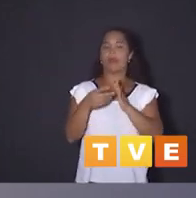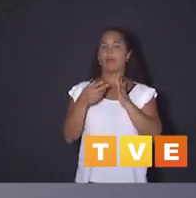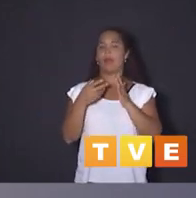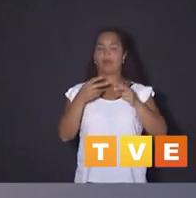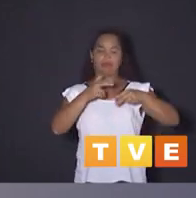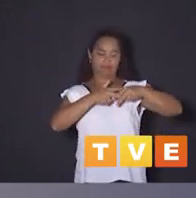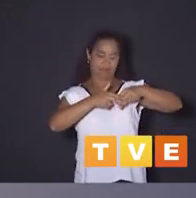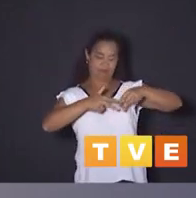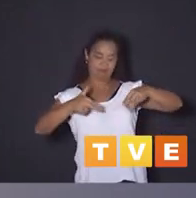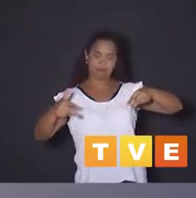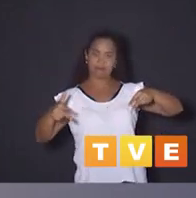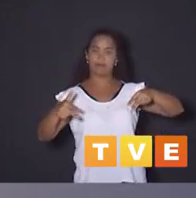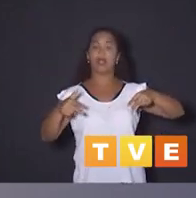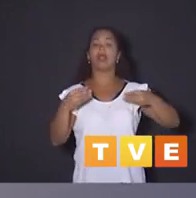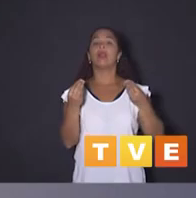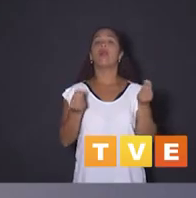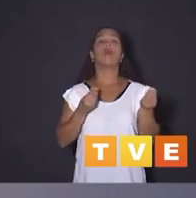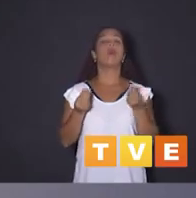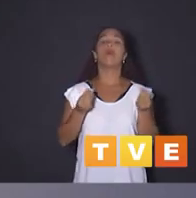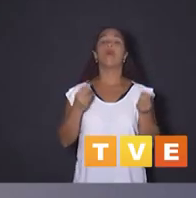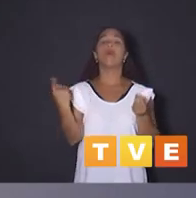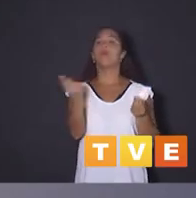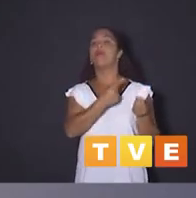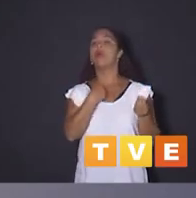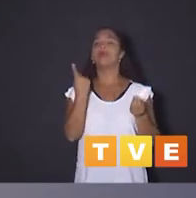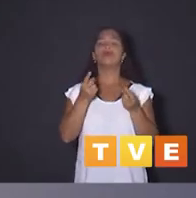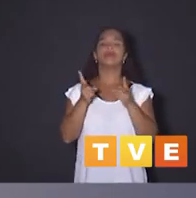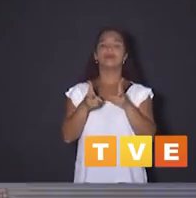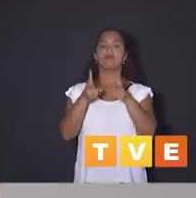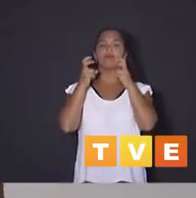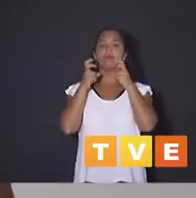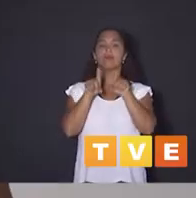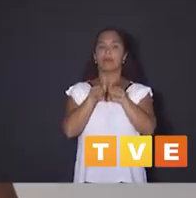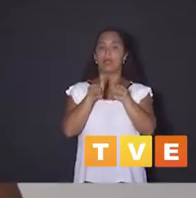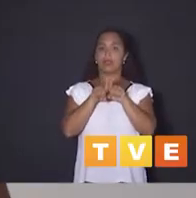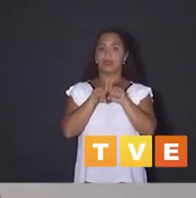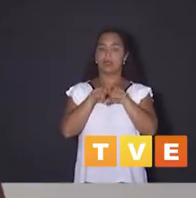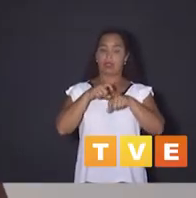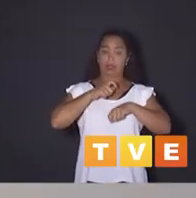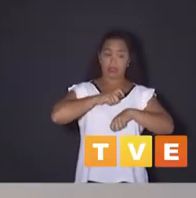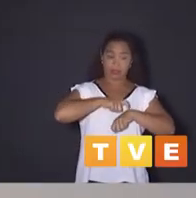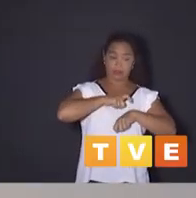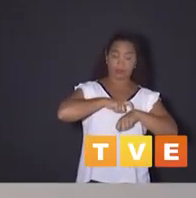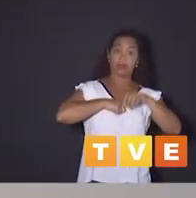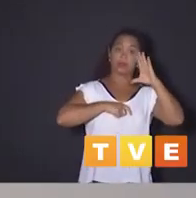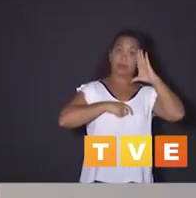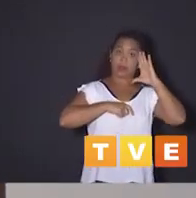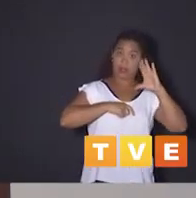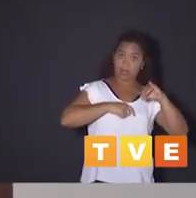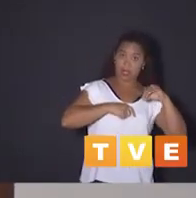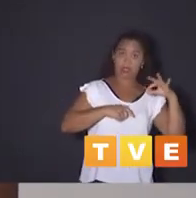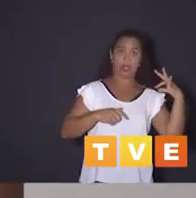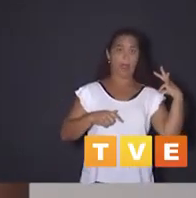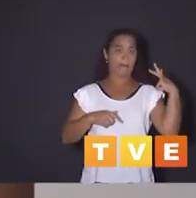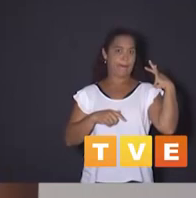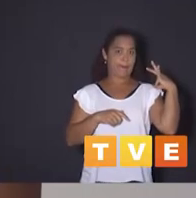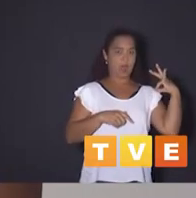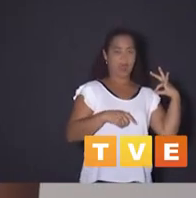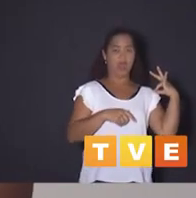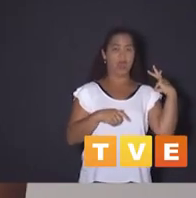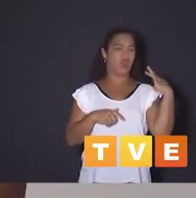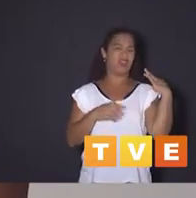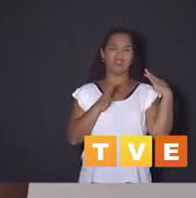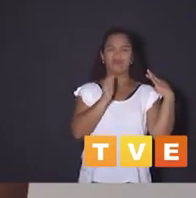fala como a gente consegue perceber que ao mesmo tempo que a gente muitas vezes entendem que moda é a superficialidade